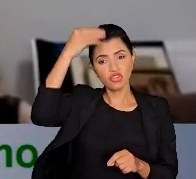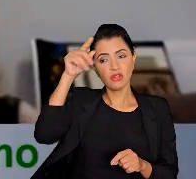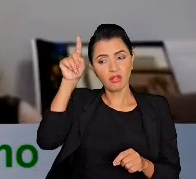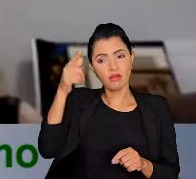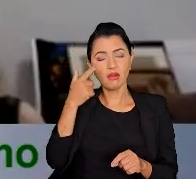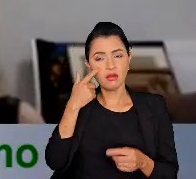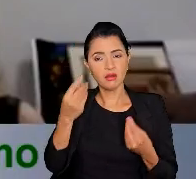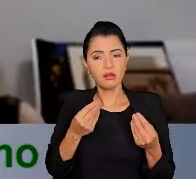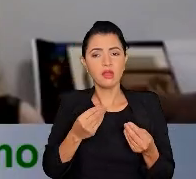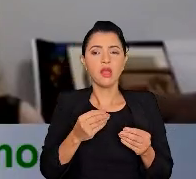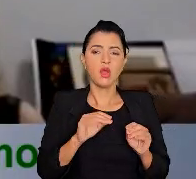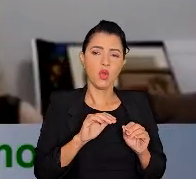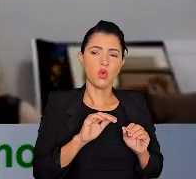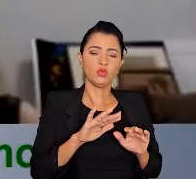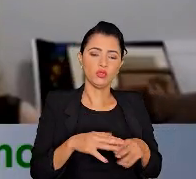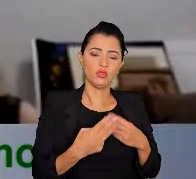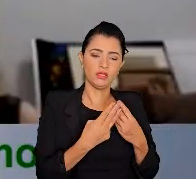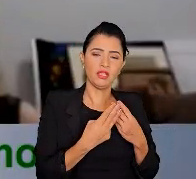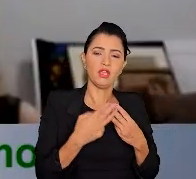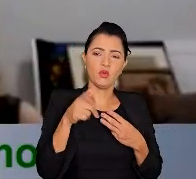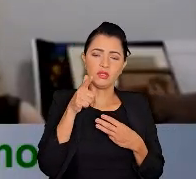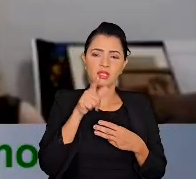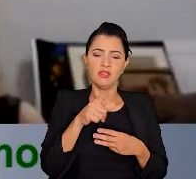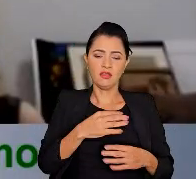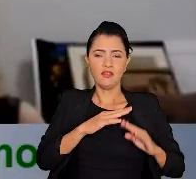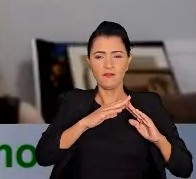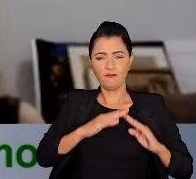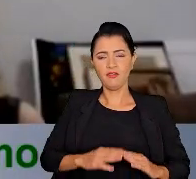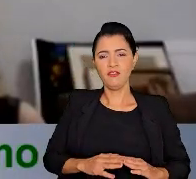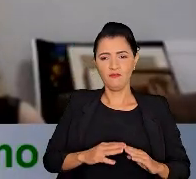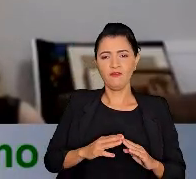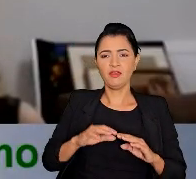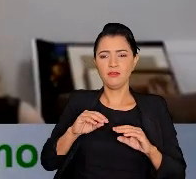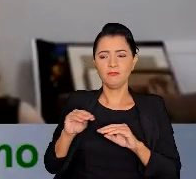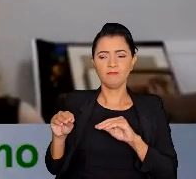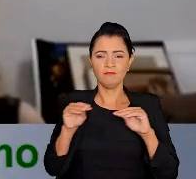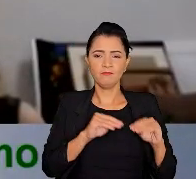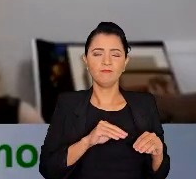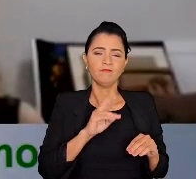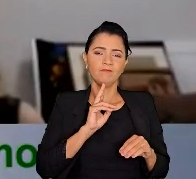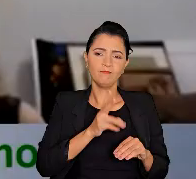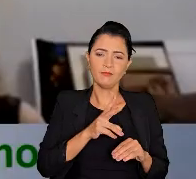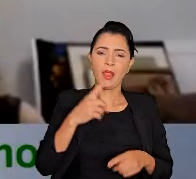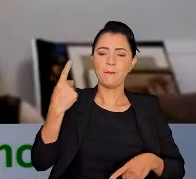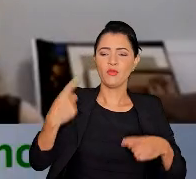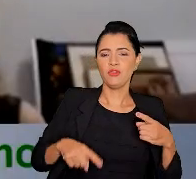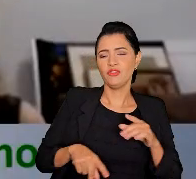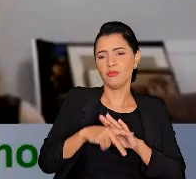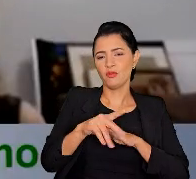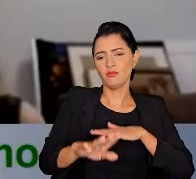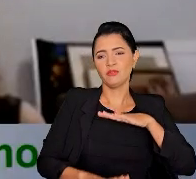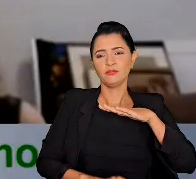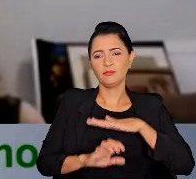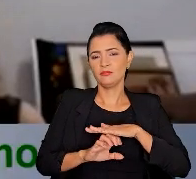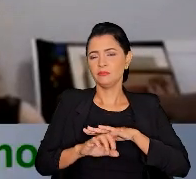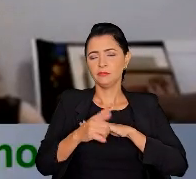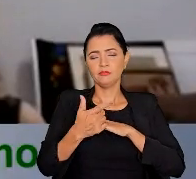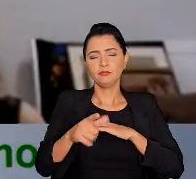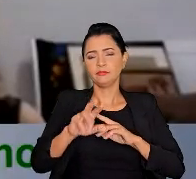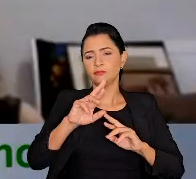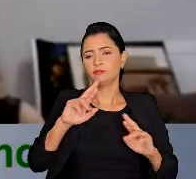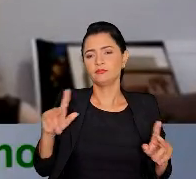os judeus que moram na diáspora não têm responsabilidade pelas políticas de Estado, não são eleitores